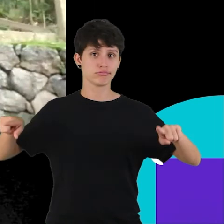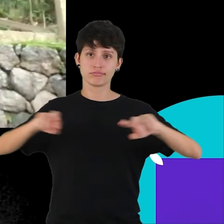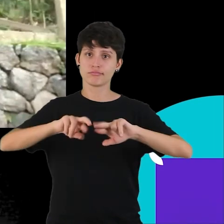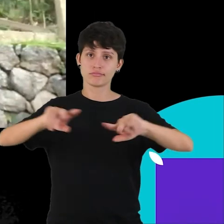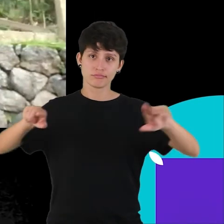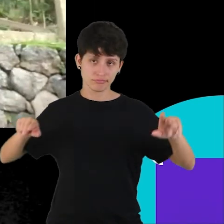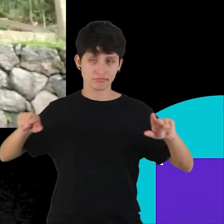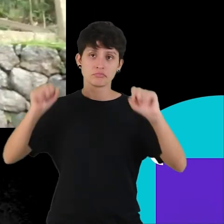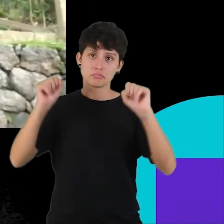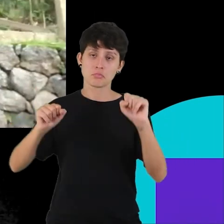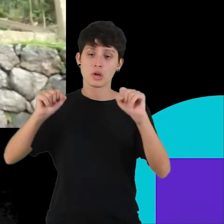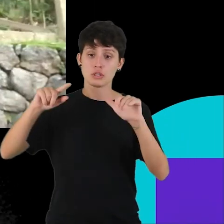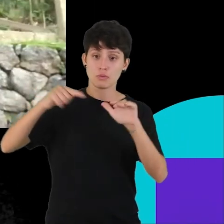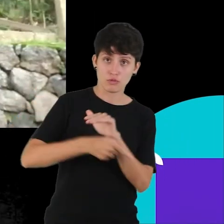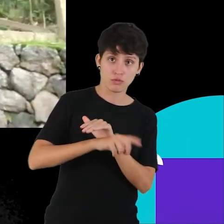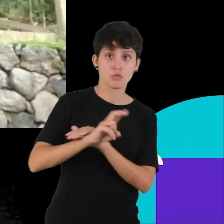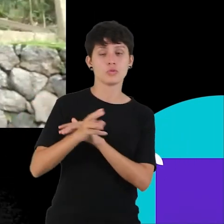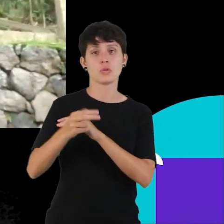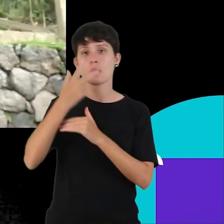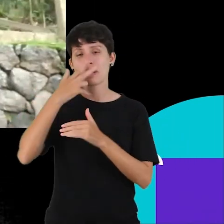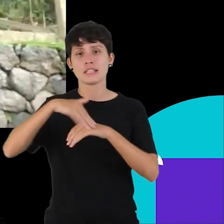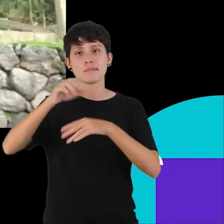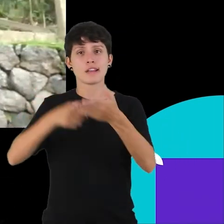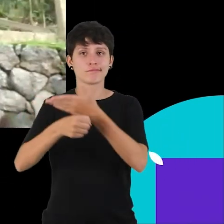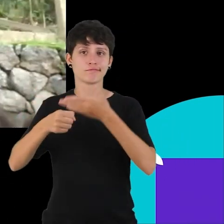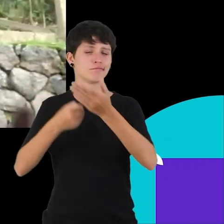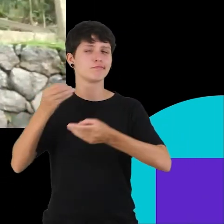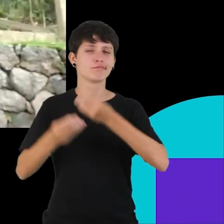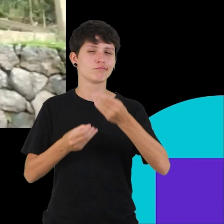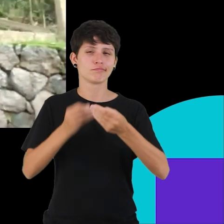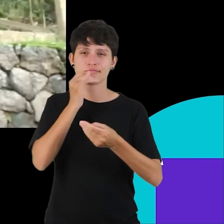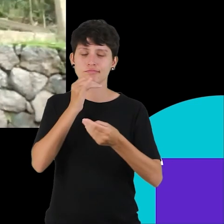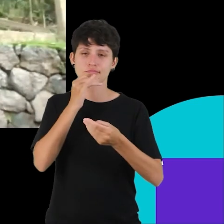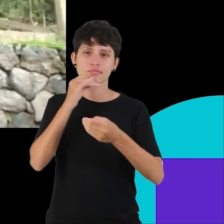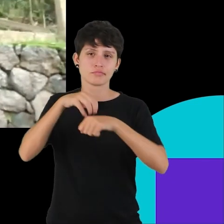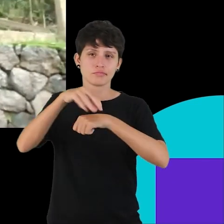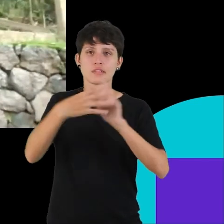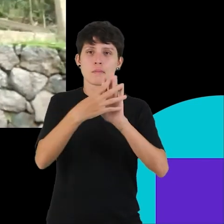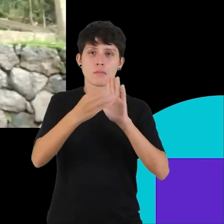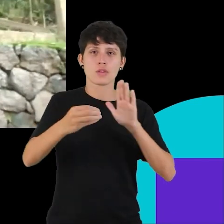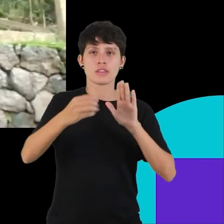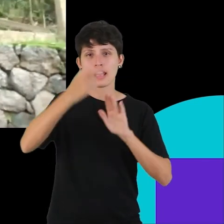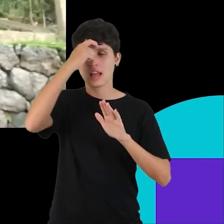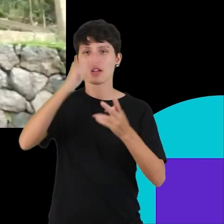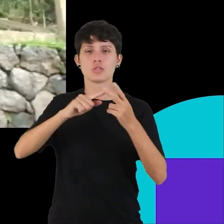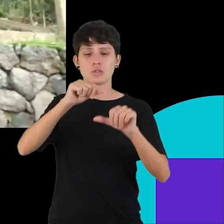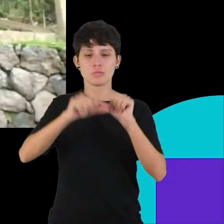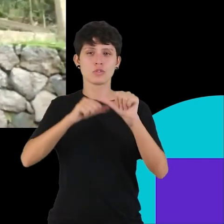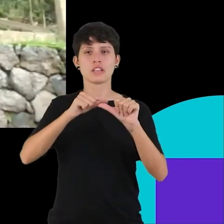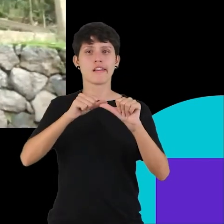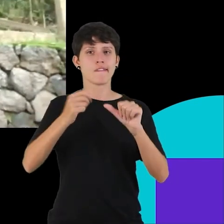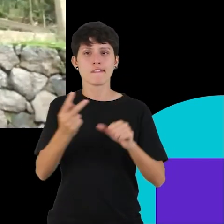próprias comunidades. São soluções de baixo para cima, que as pessoas vão ter muito mais aceitação. Isso vai te dar várias ideias de